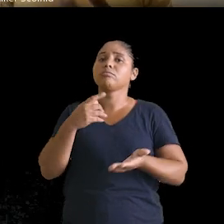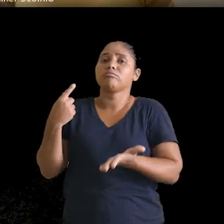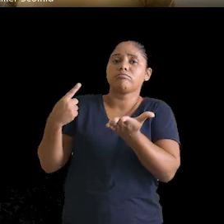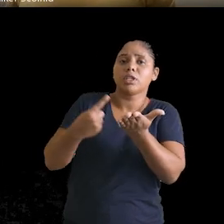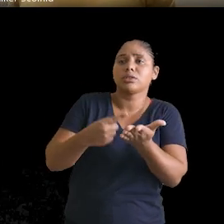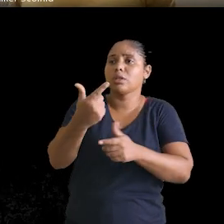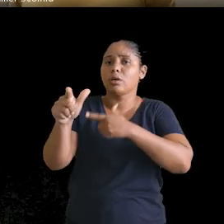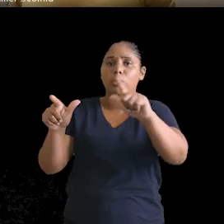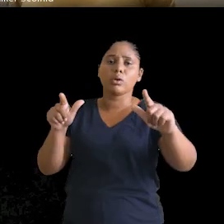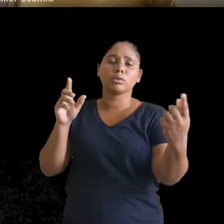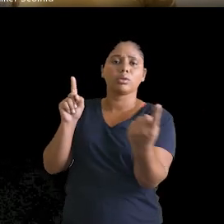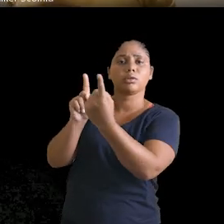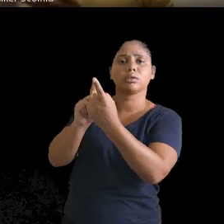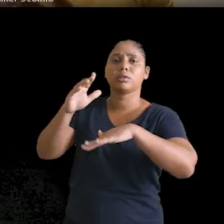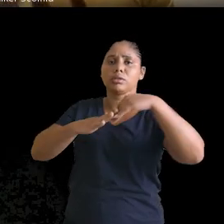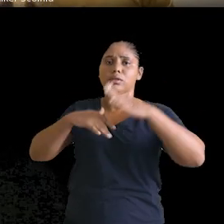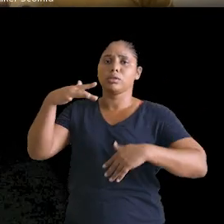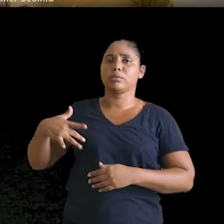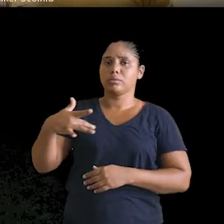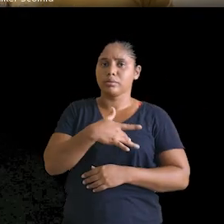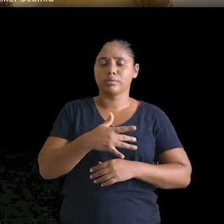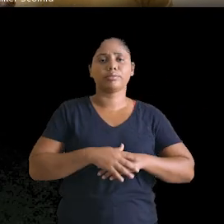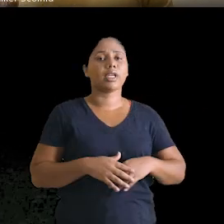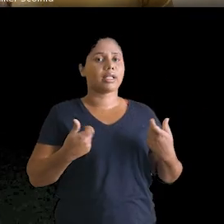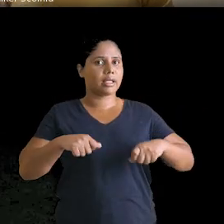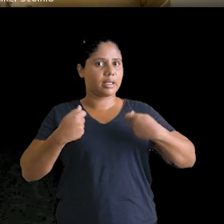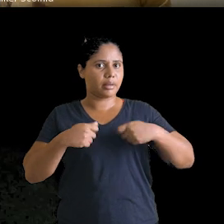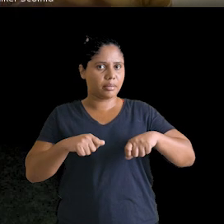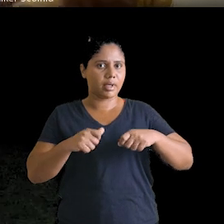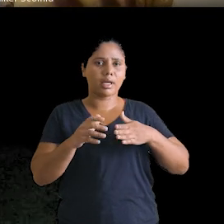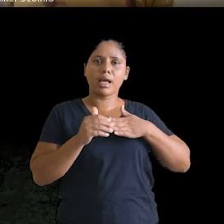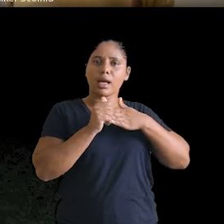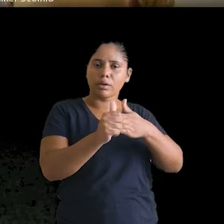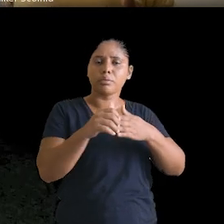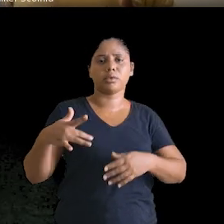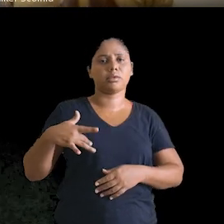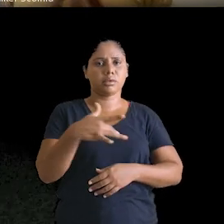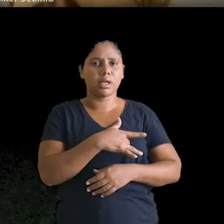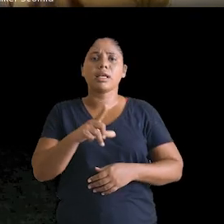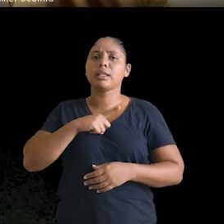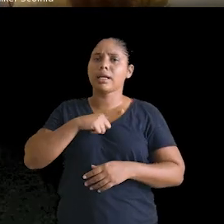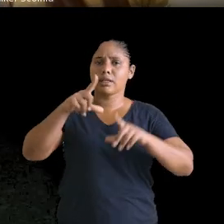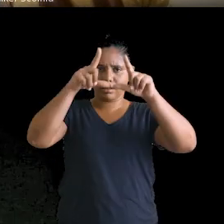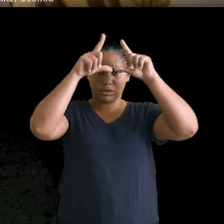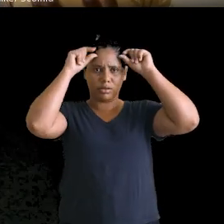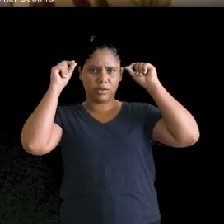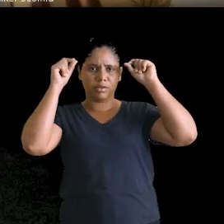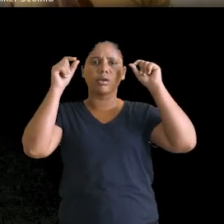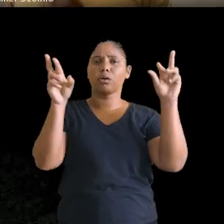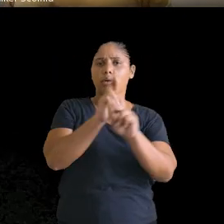Destaca-se também a questão da importância do acompanhamento, né, dos profissionais de saúde, que nesse caso, tanto os enfermeiros, em relação ao pré-natal